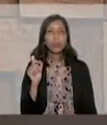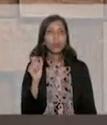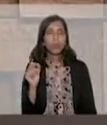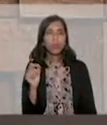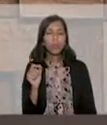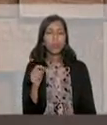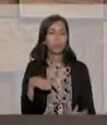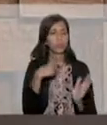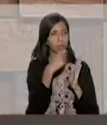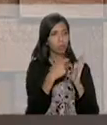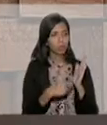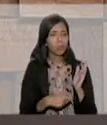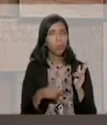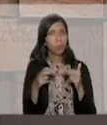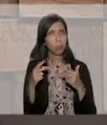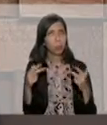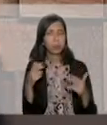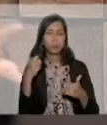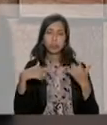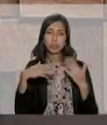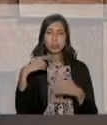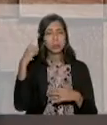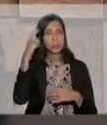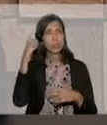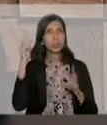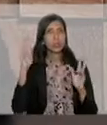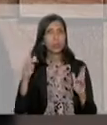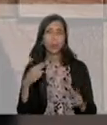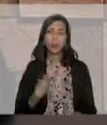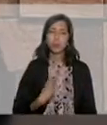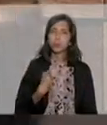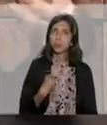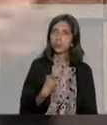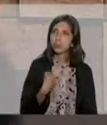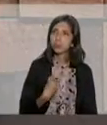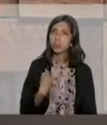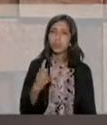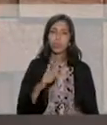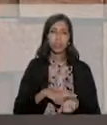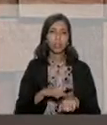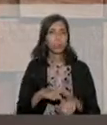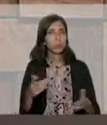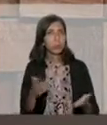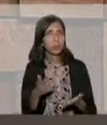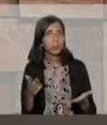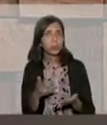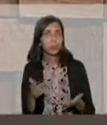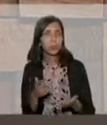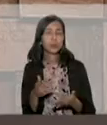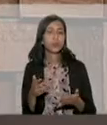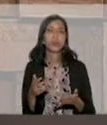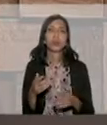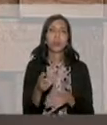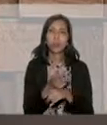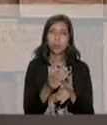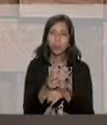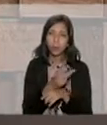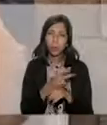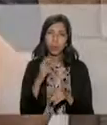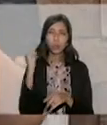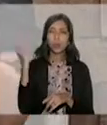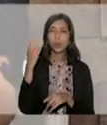novela. Eu quero escrever alguma coisa que diga alguma coisa do que eu penso da vida, desse momento. Vocês